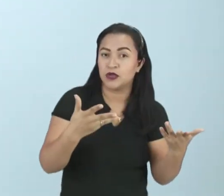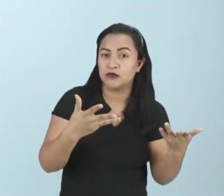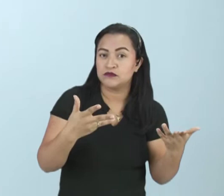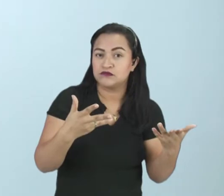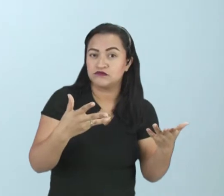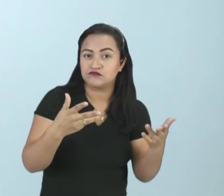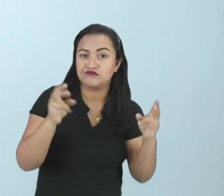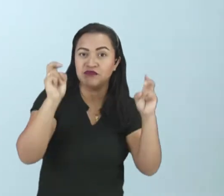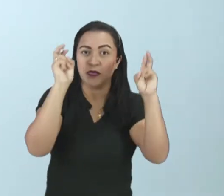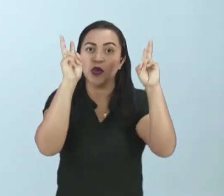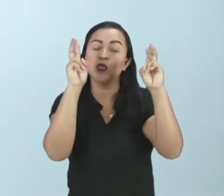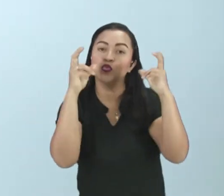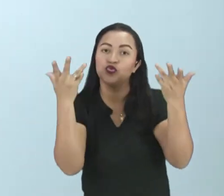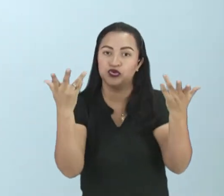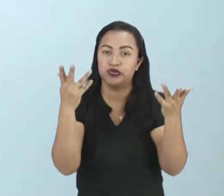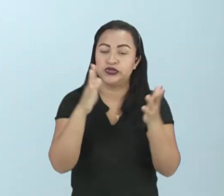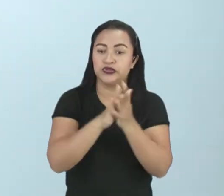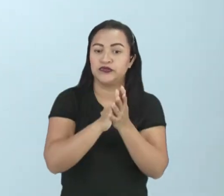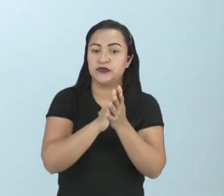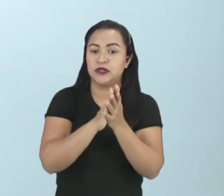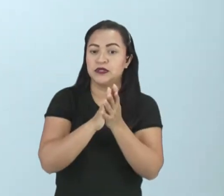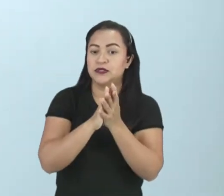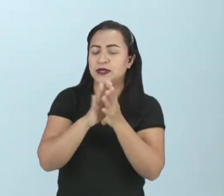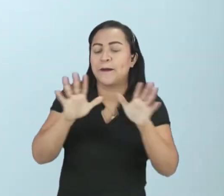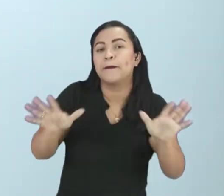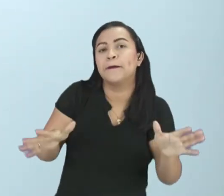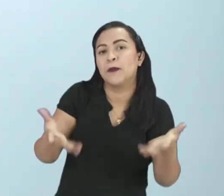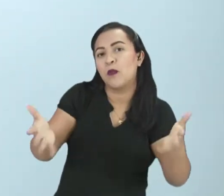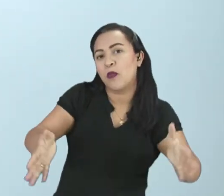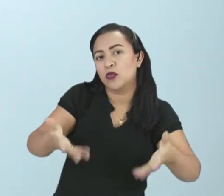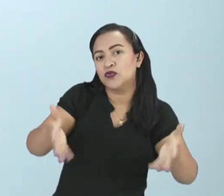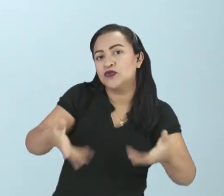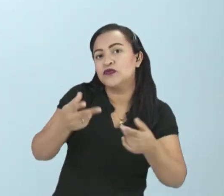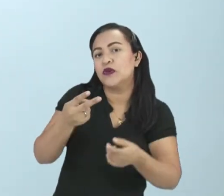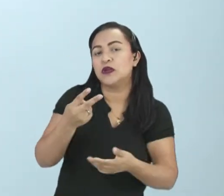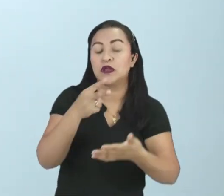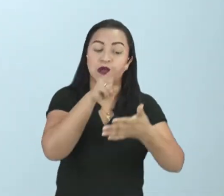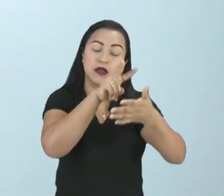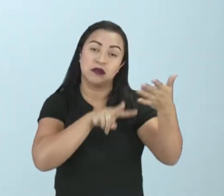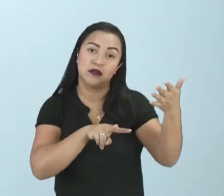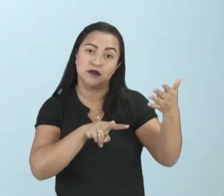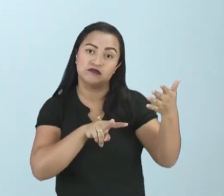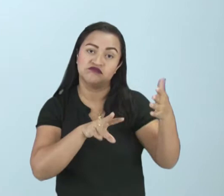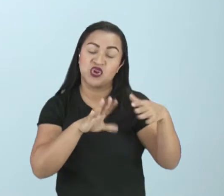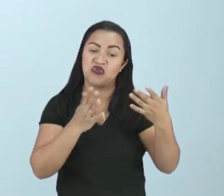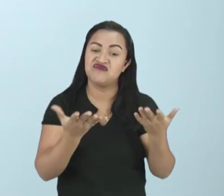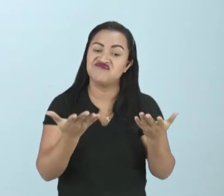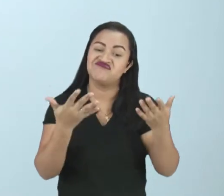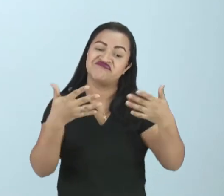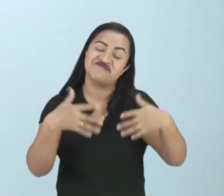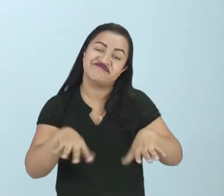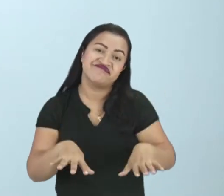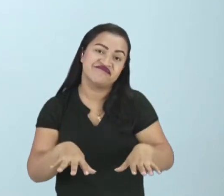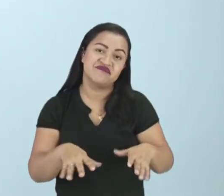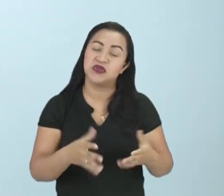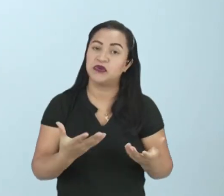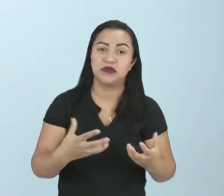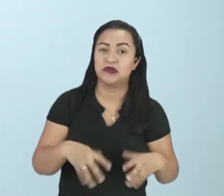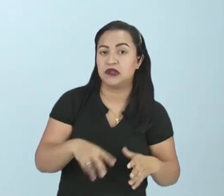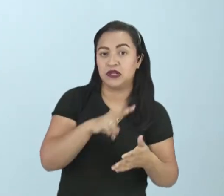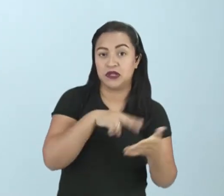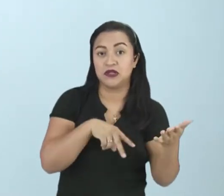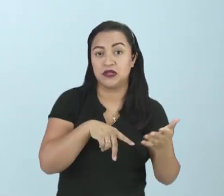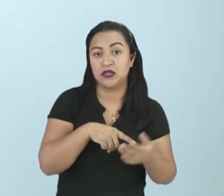sentir motivada a ler ou desmotivada. Então, observem aqui essa importância, tá certo? É um caso a